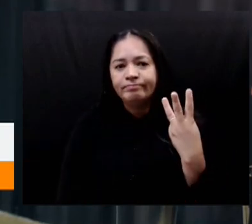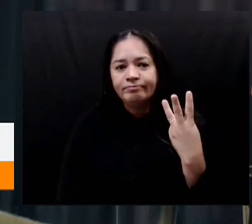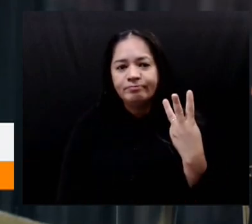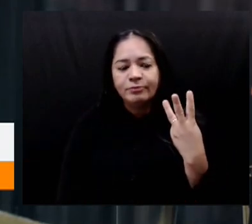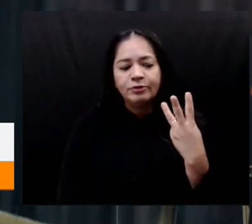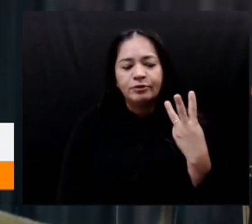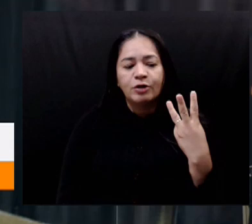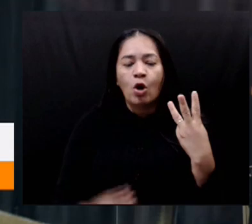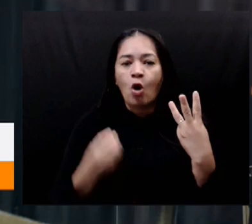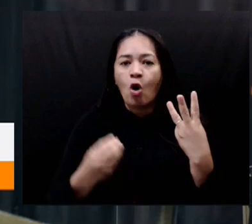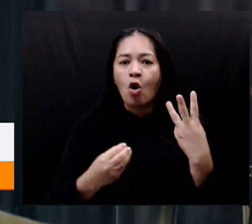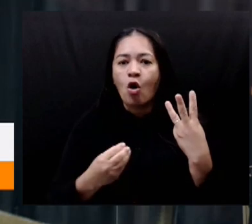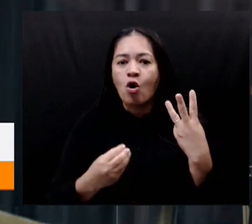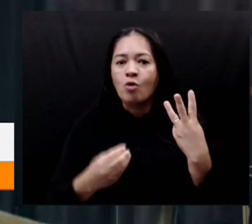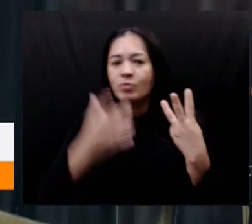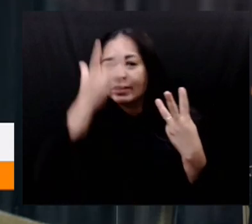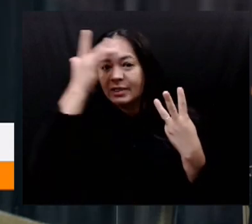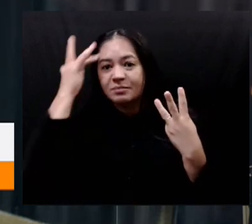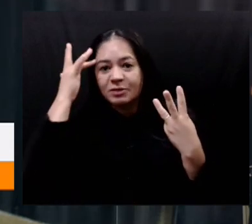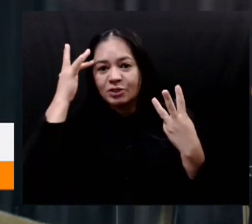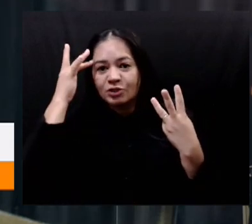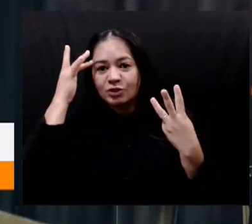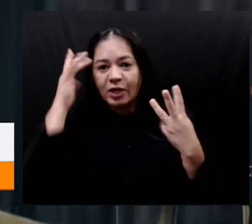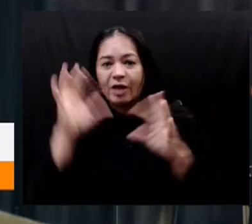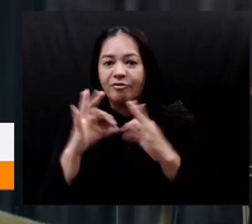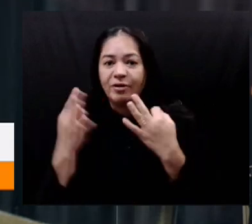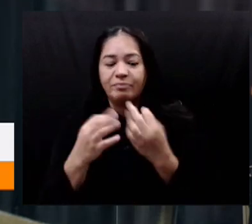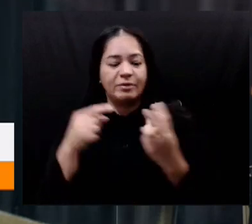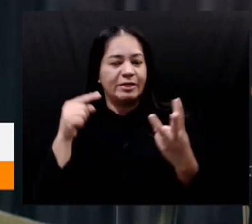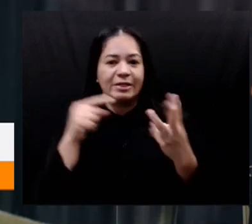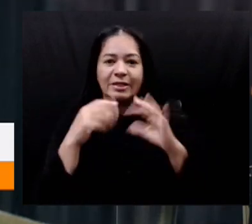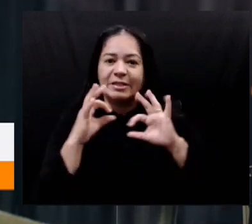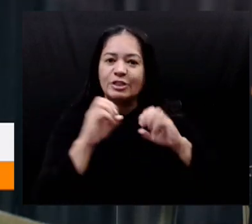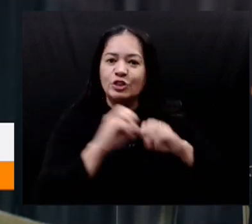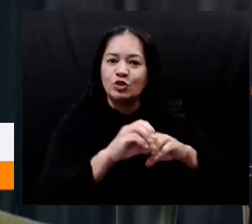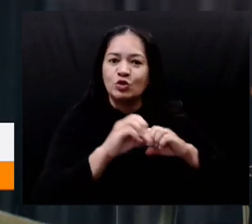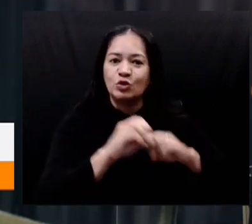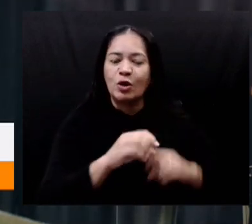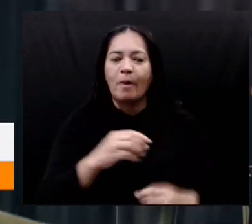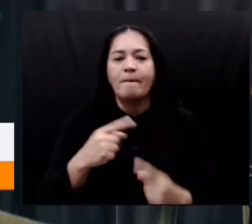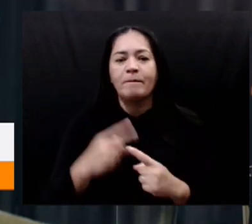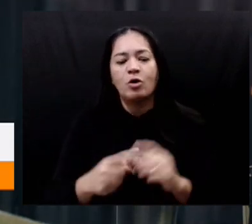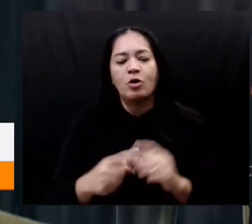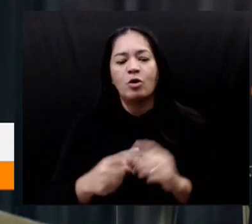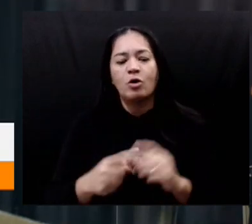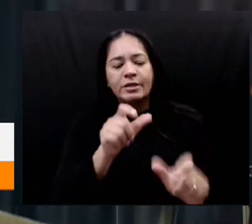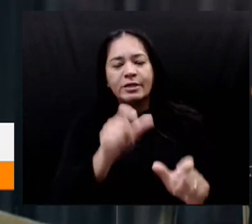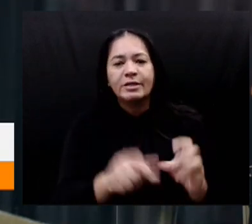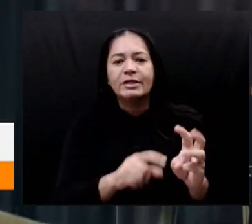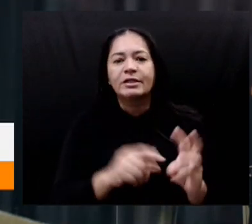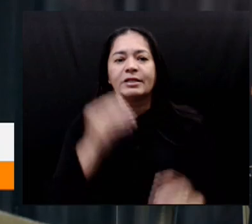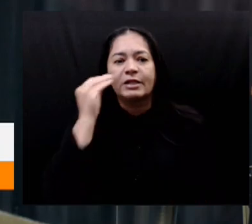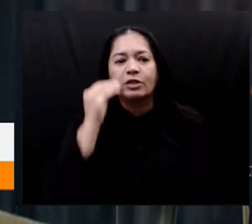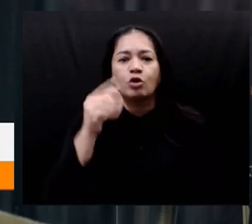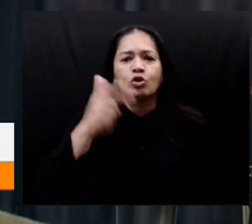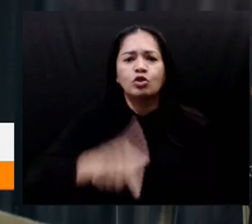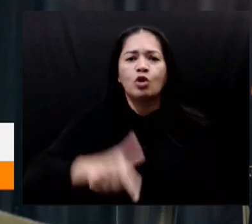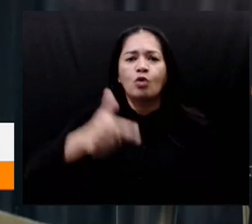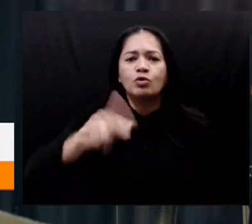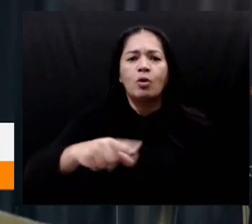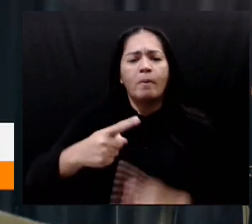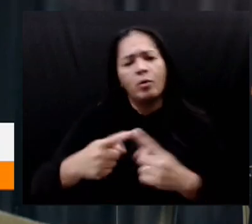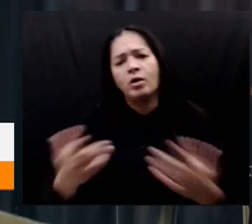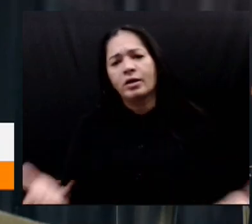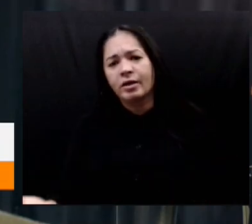eles aprenderam e por que eles tentaram de novo? Porque eles tentaram de novo, né?